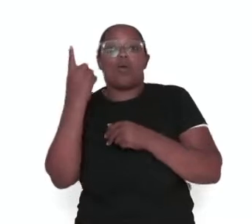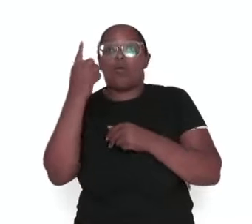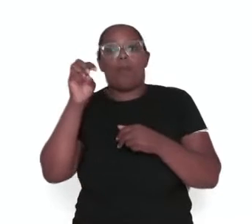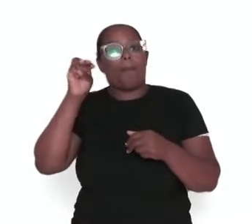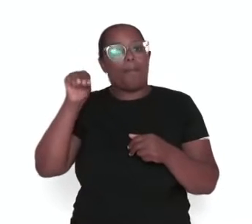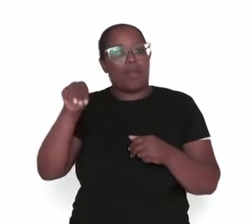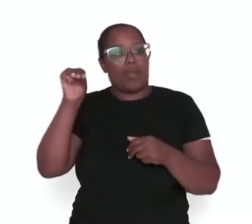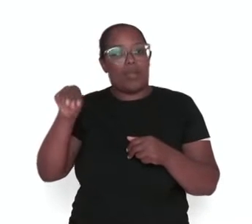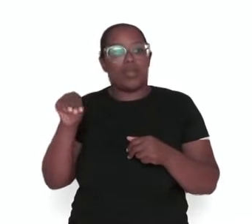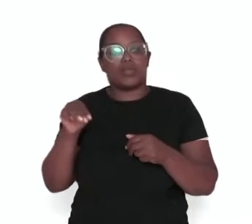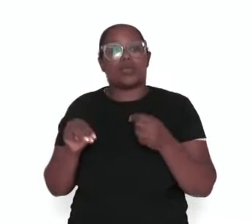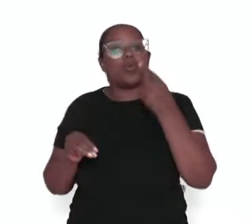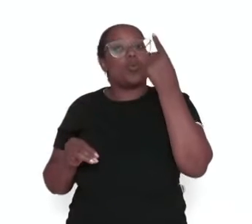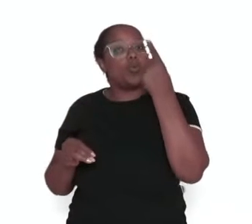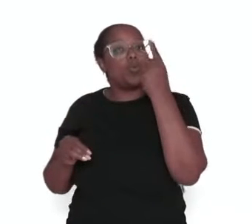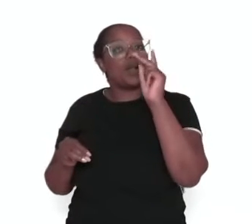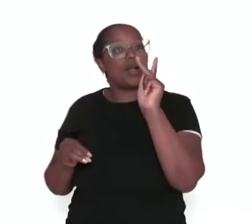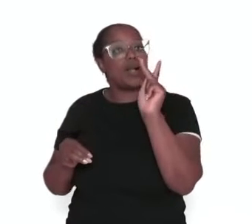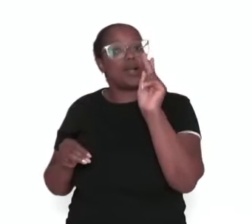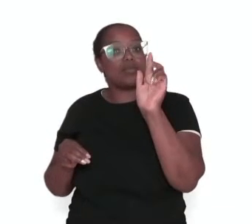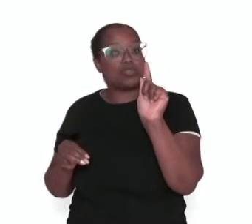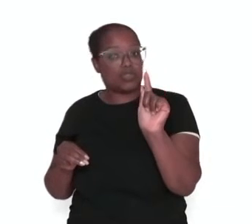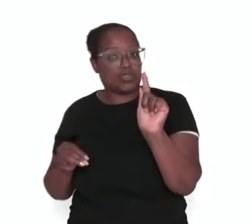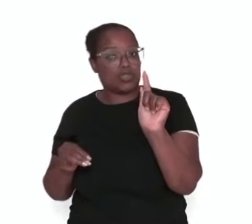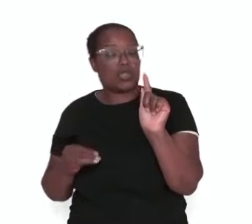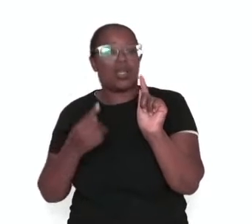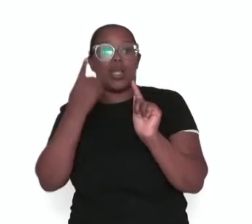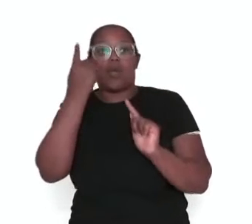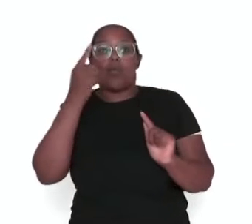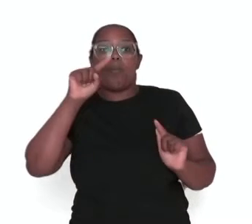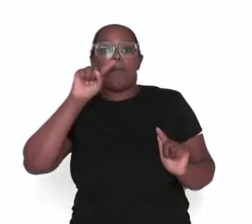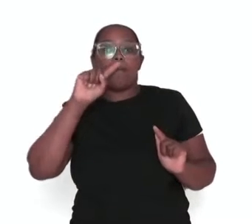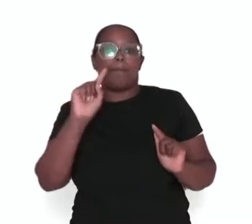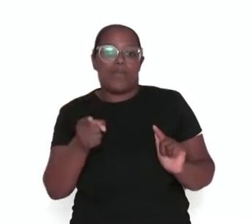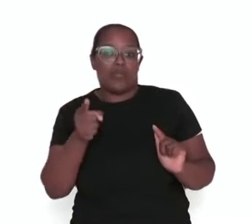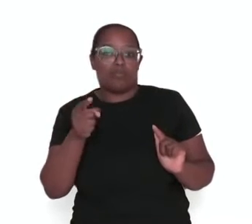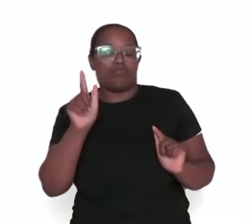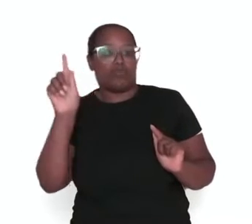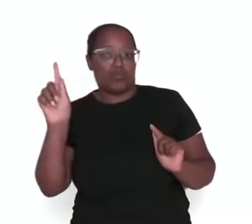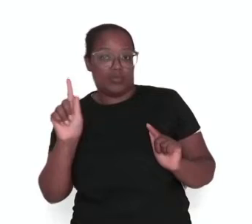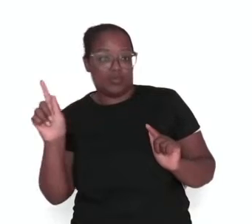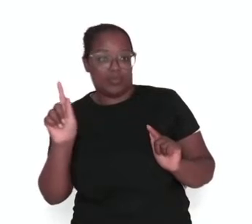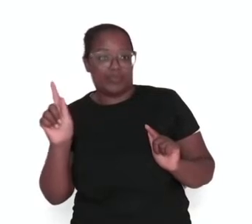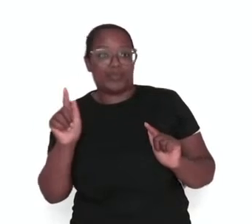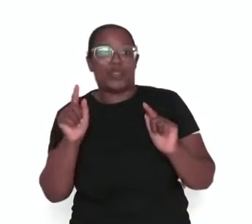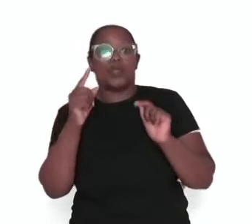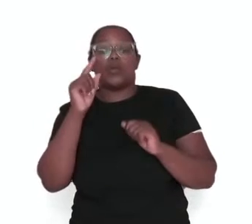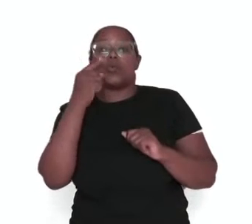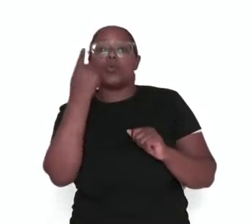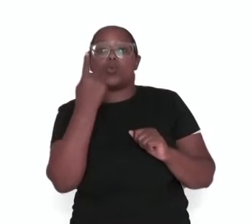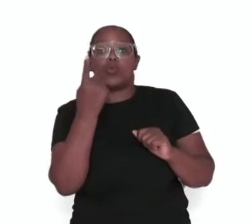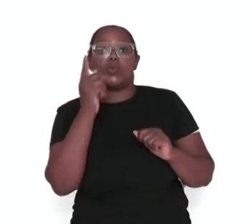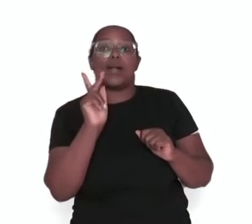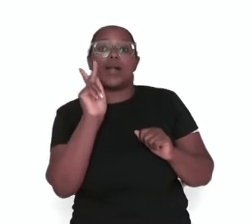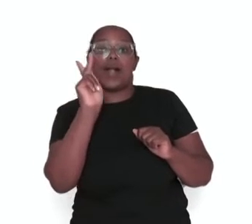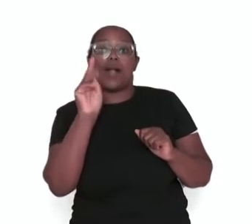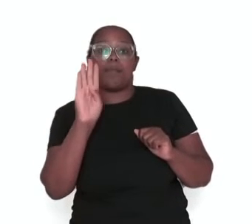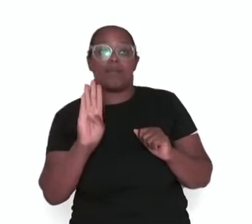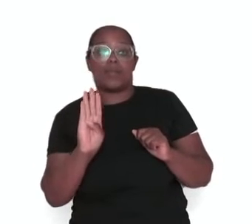metros. 1 quilograma equivale a 1000 gramas. Agora olha a diferença. 1